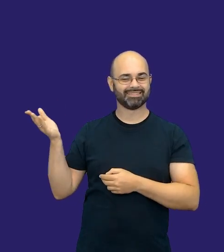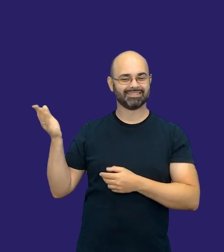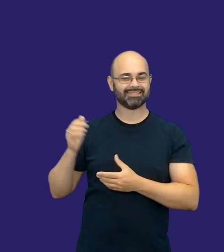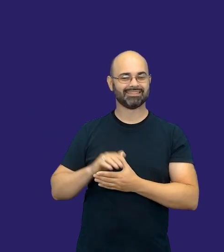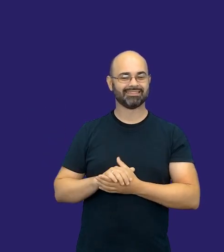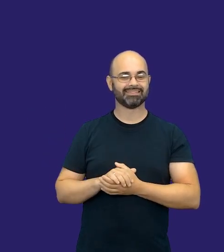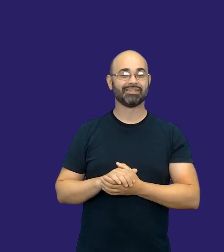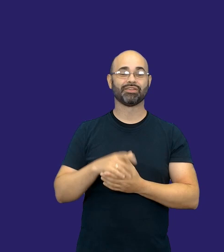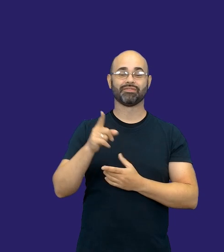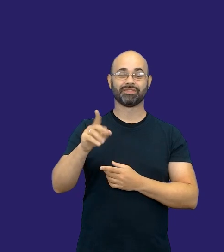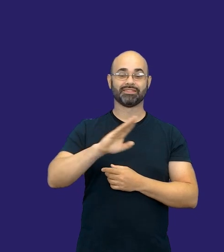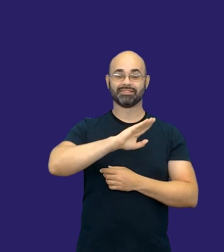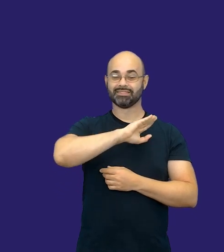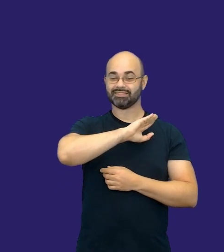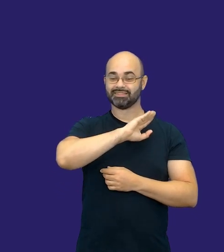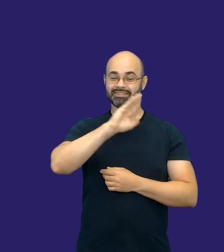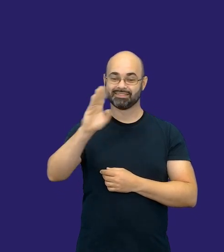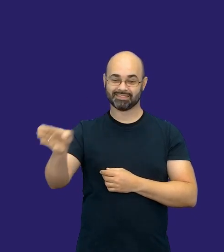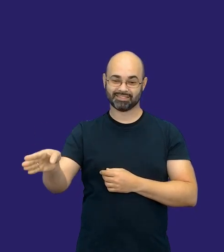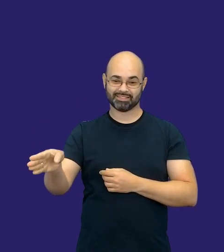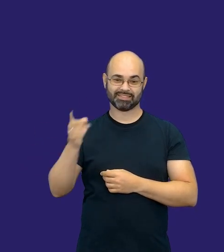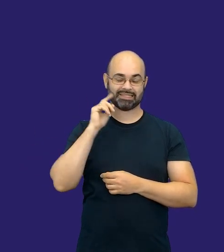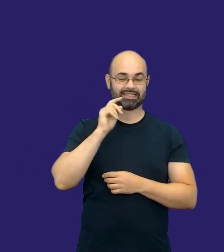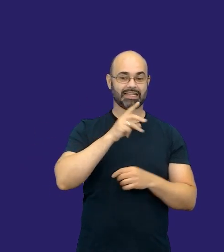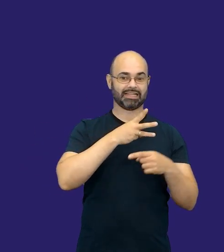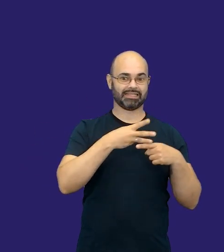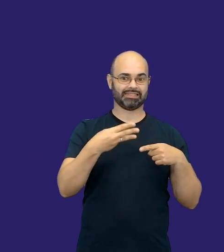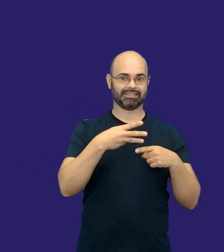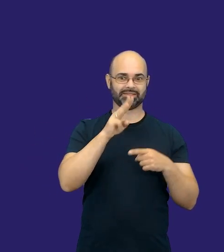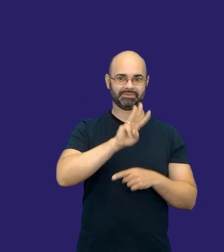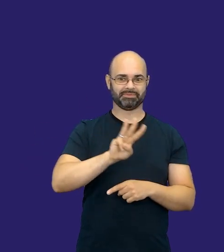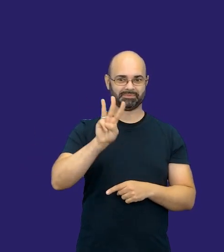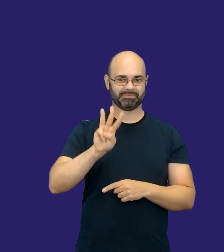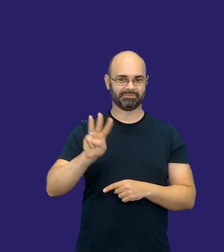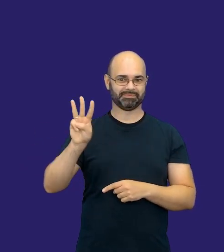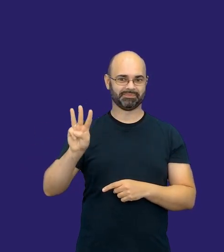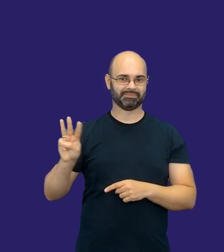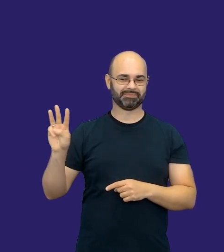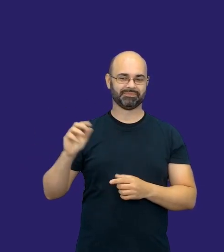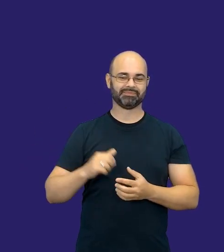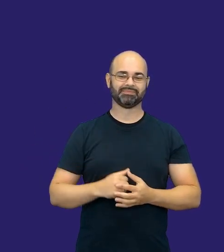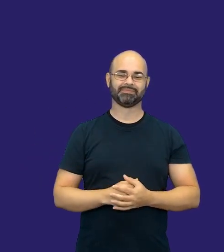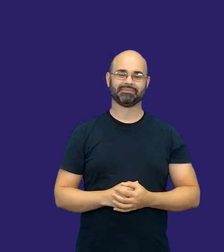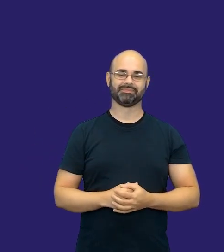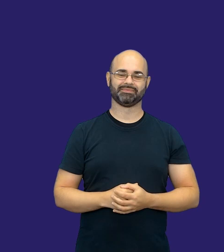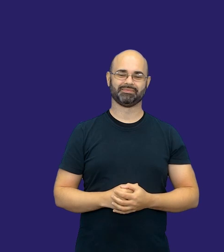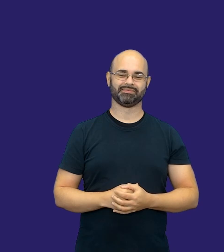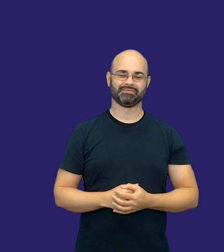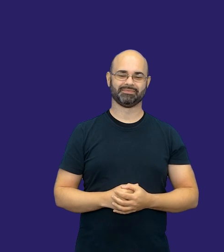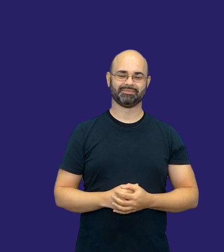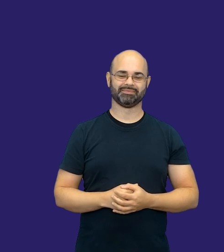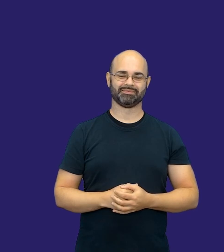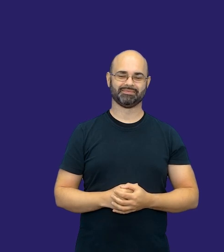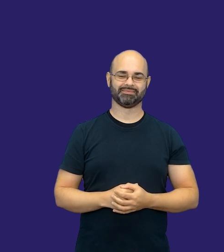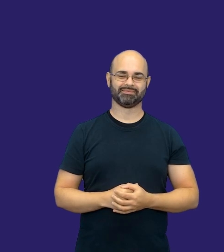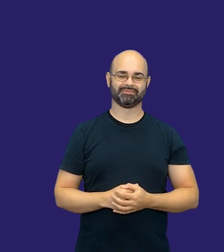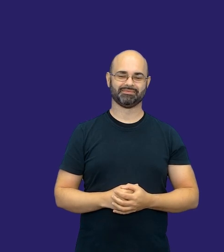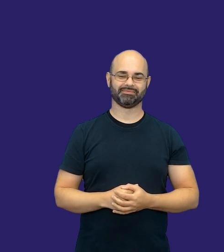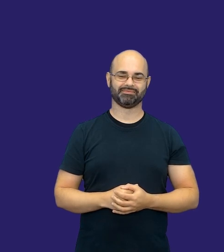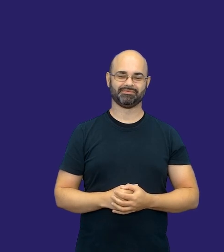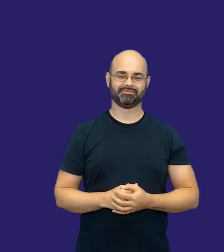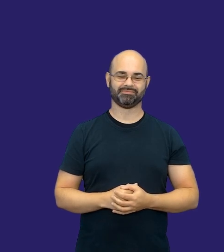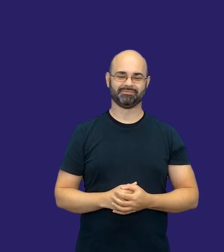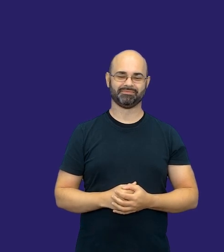você automaticamente para o site da IFA, ok? A retomada e o estudo do conteúdo